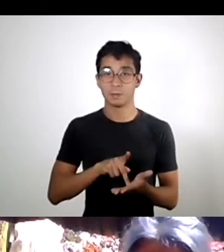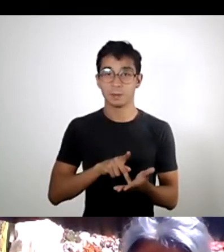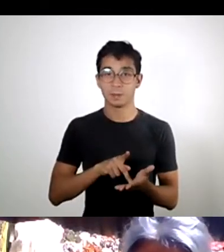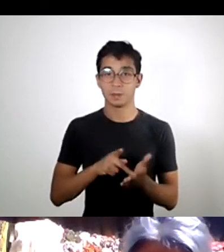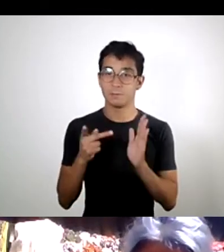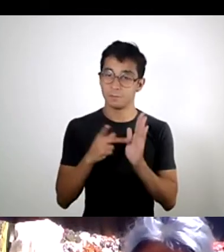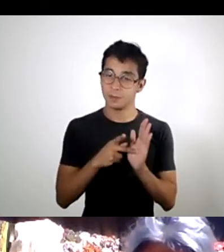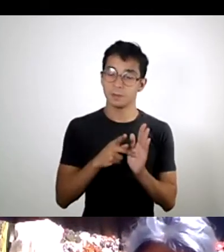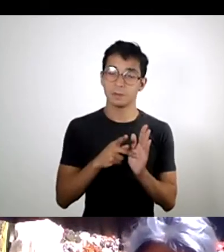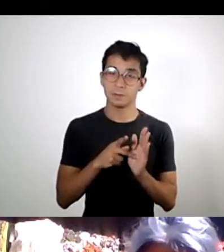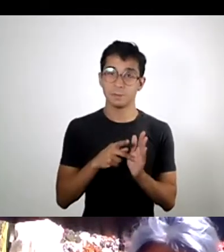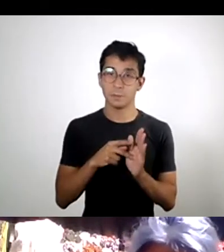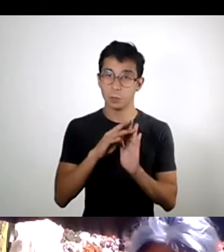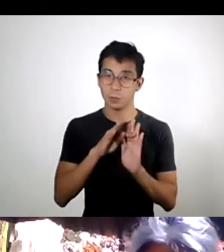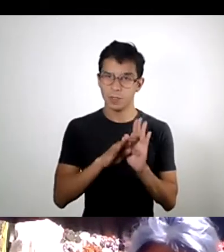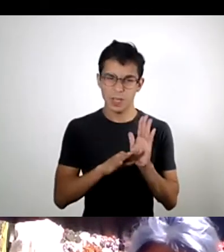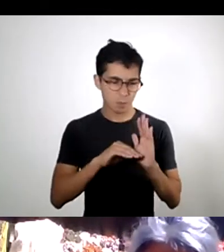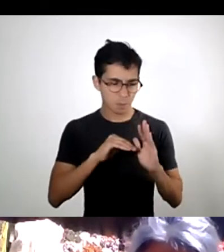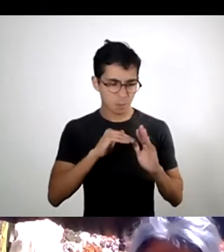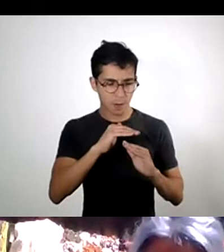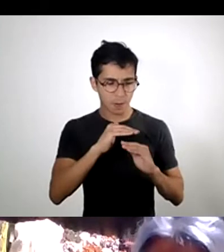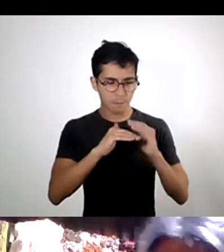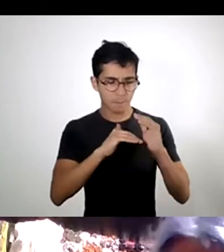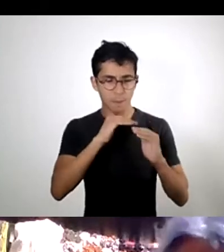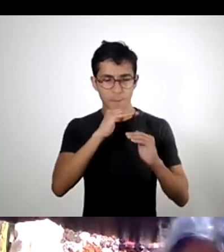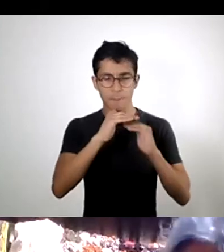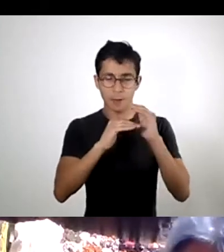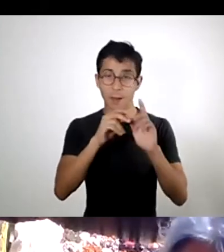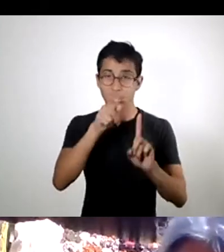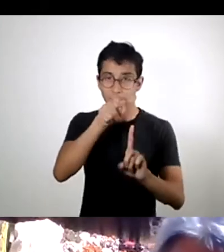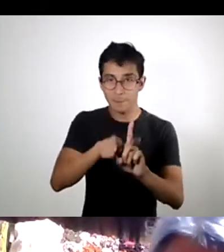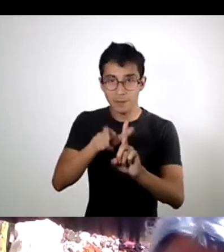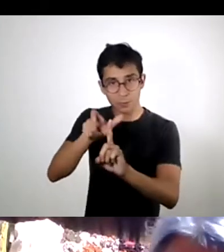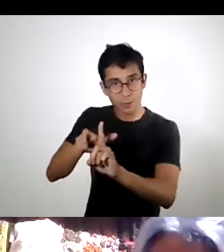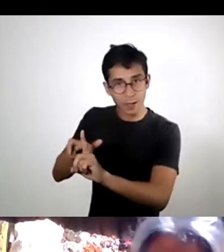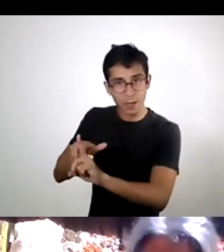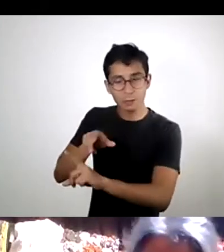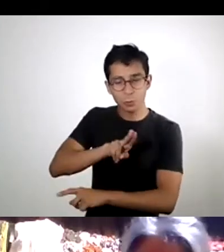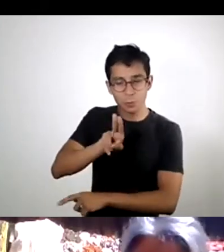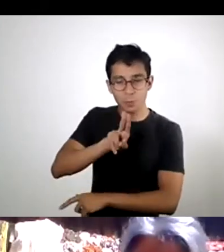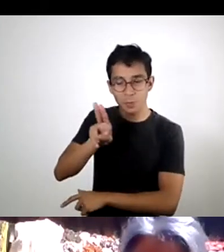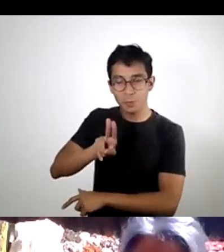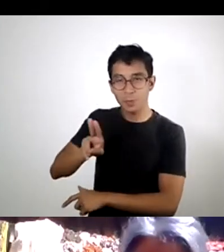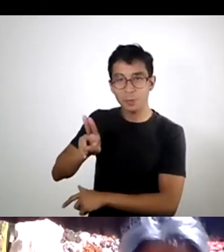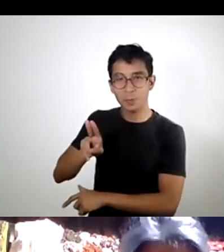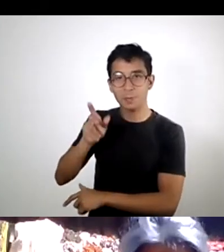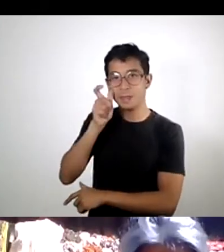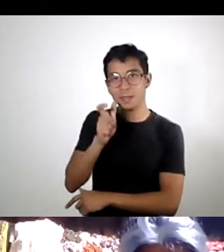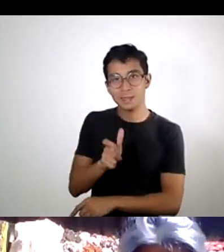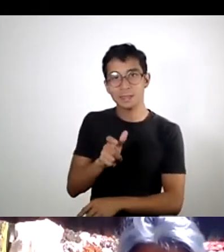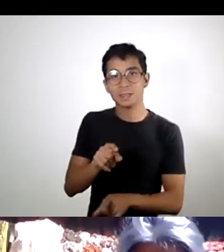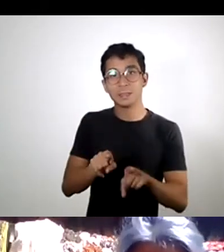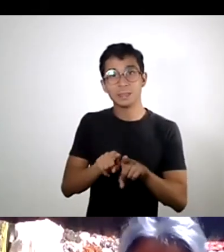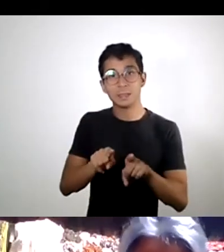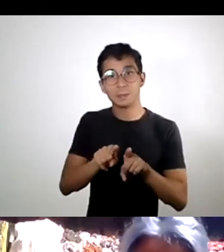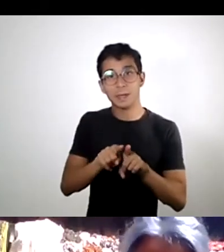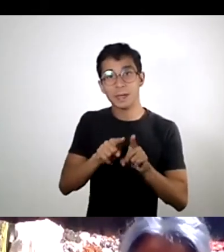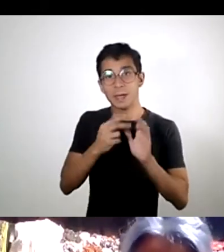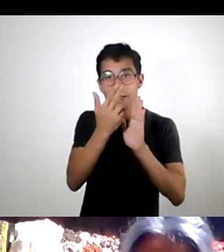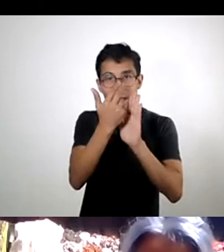da construção do texto, né, do nome dos personagens, até as ilustrações, achei bem